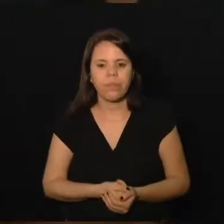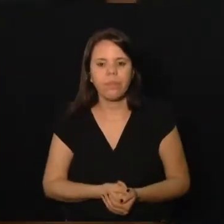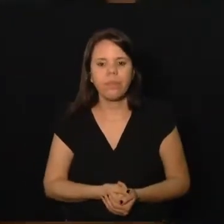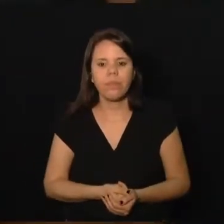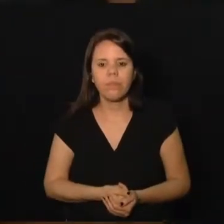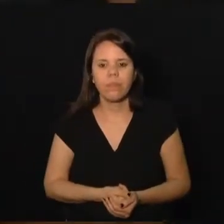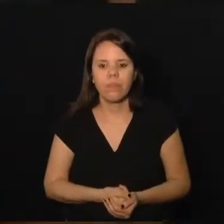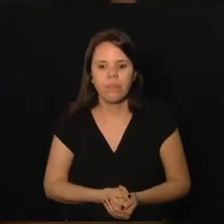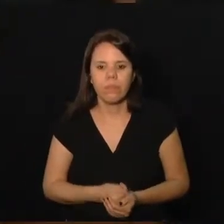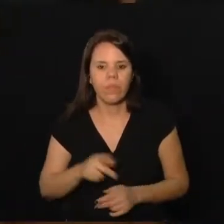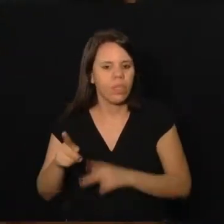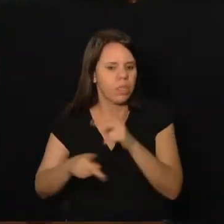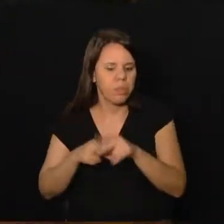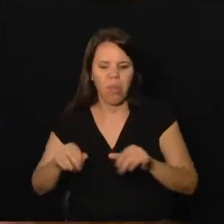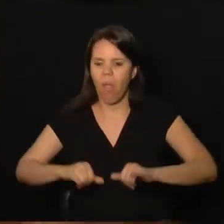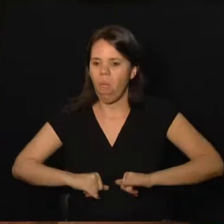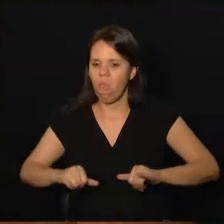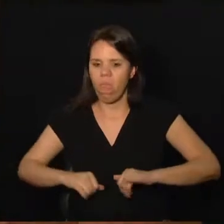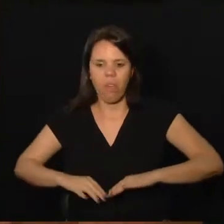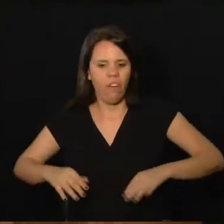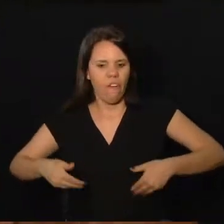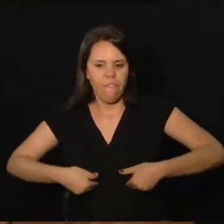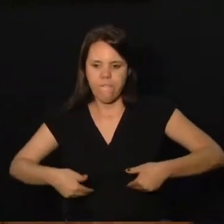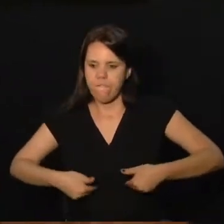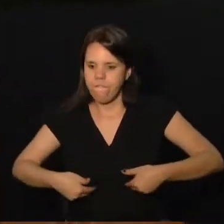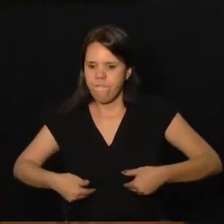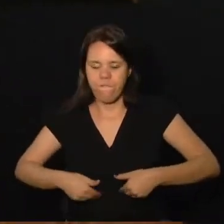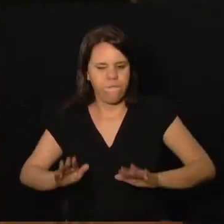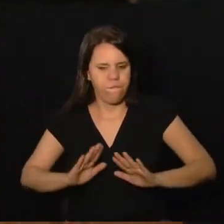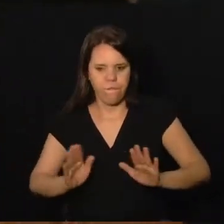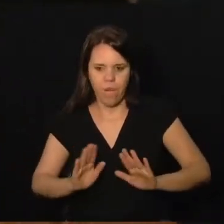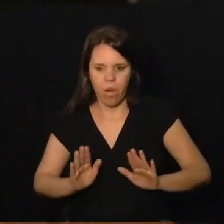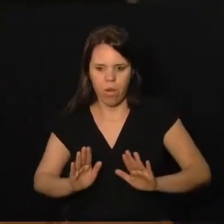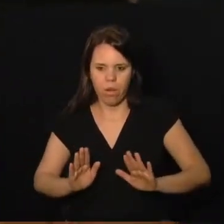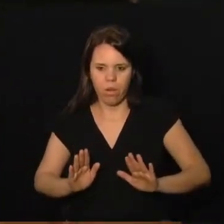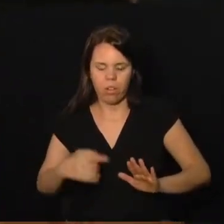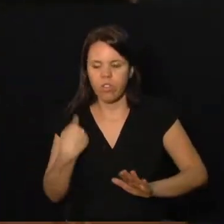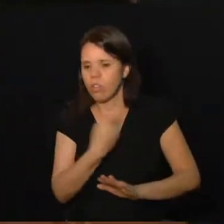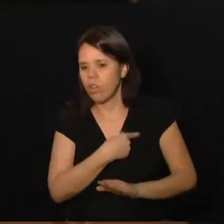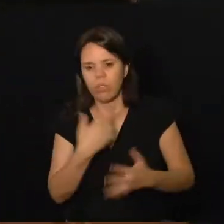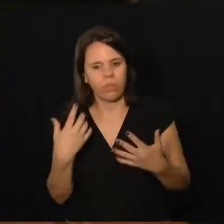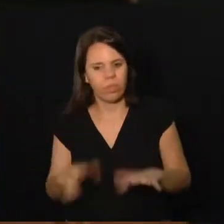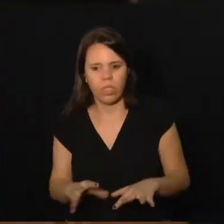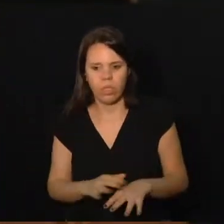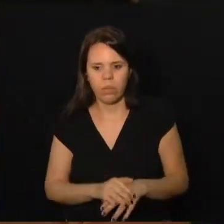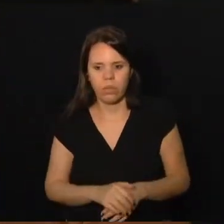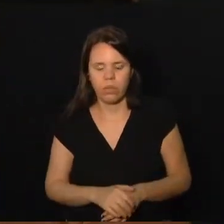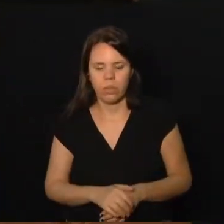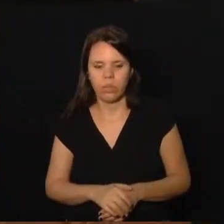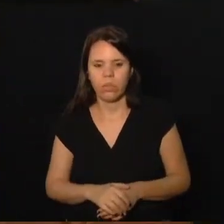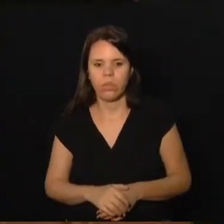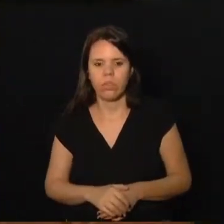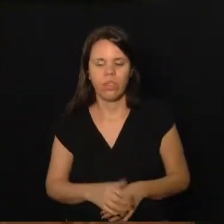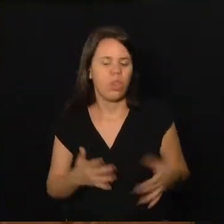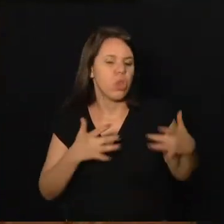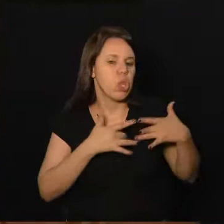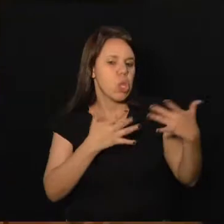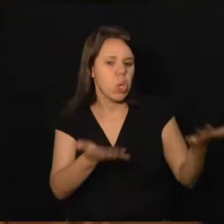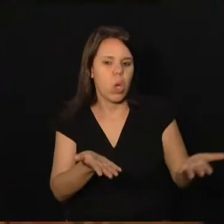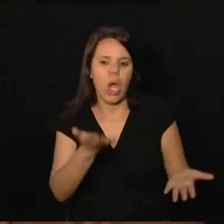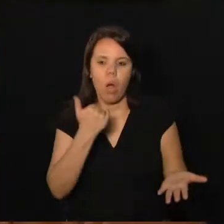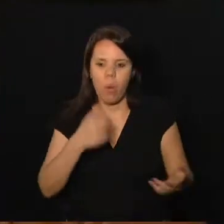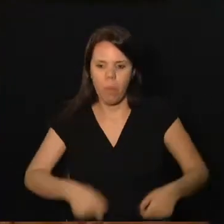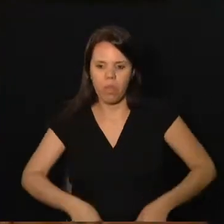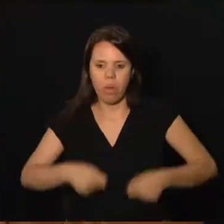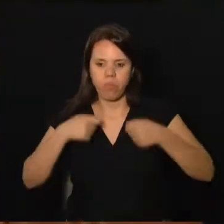que as pessoas passam fome, né? Não é que nós não queremos, né, doar a comida, o